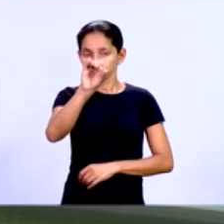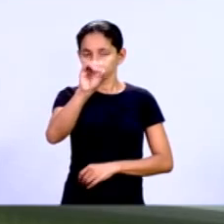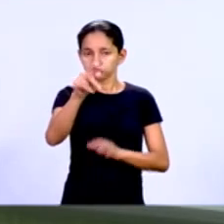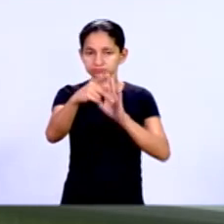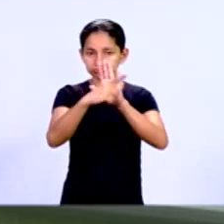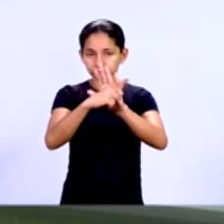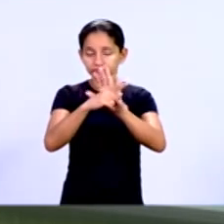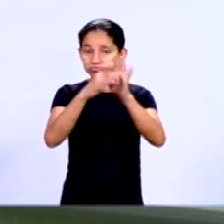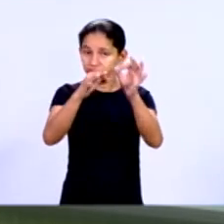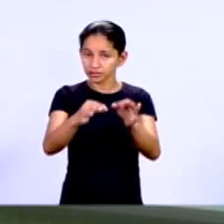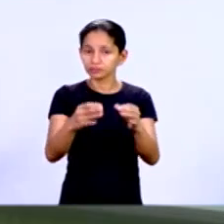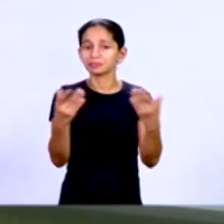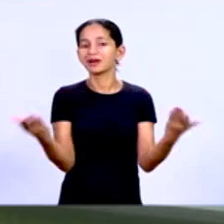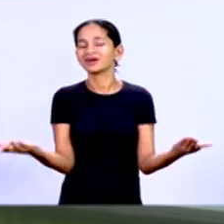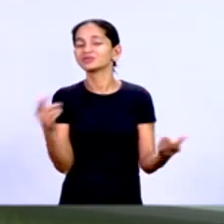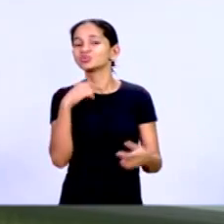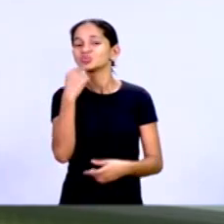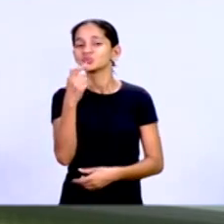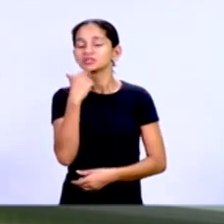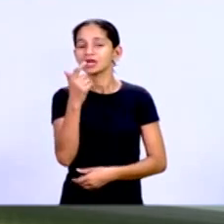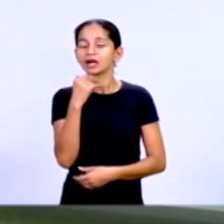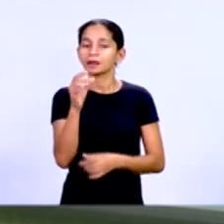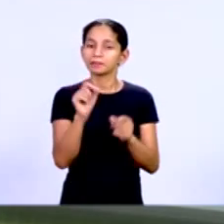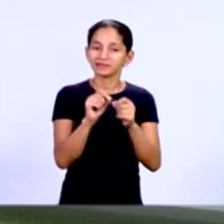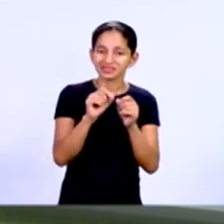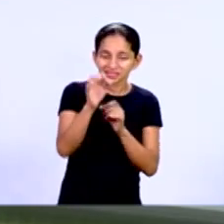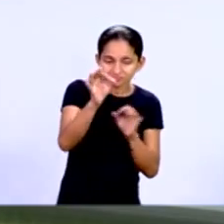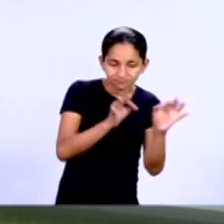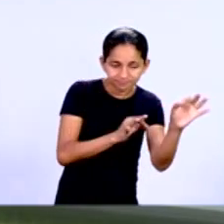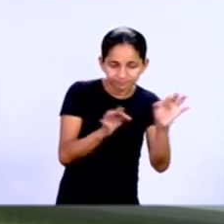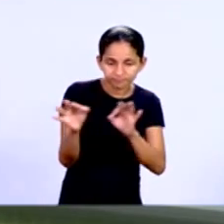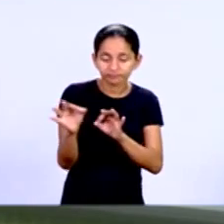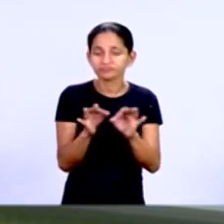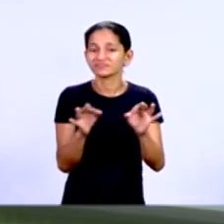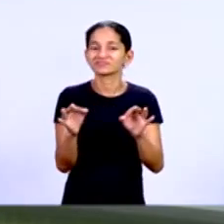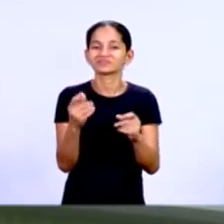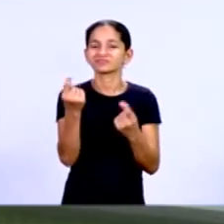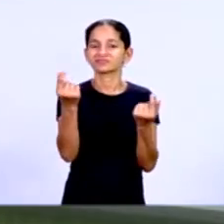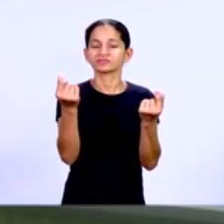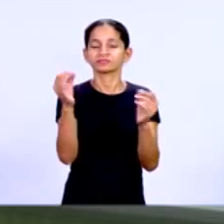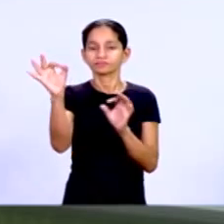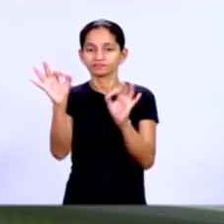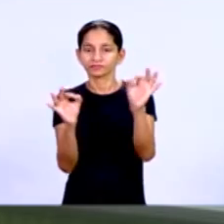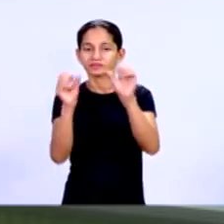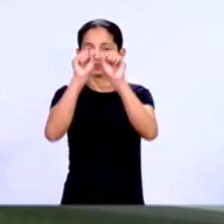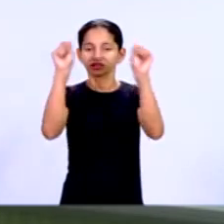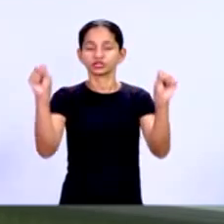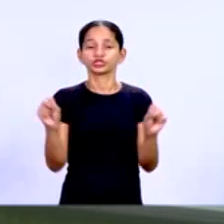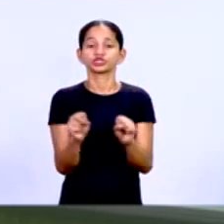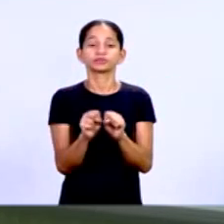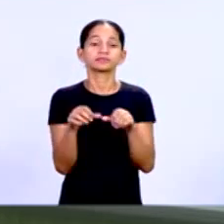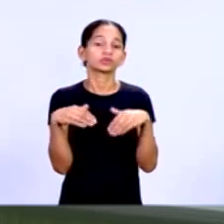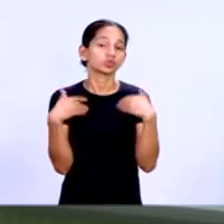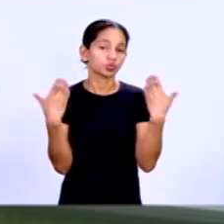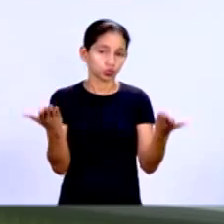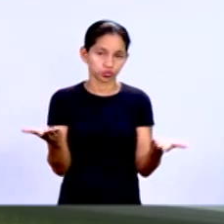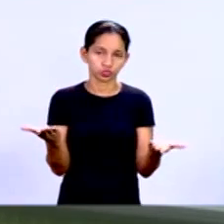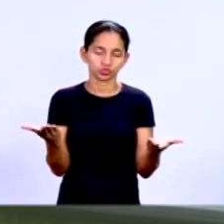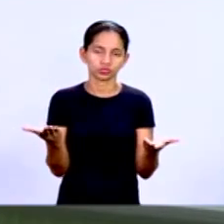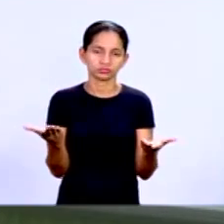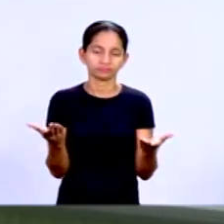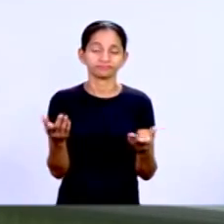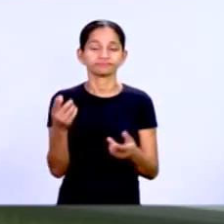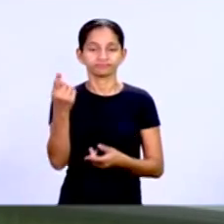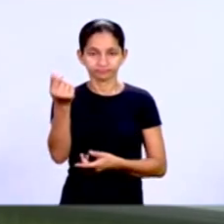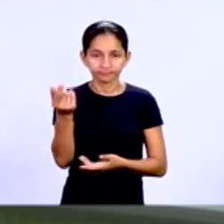pegar no mercado financeiro, via regulamentação do sistema financeiro nacional, ele vai pegar esse dinheiro no mercado,